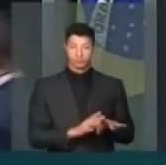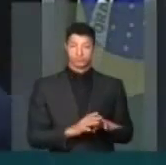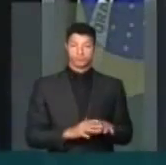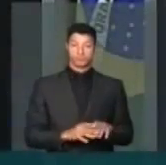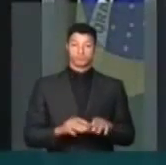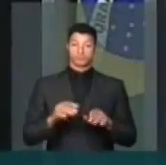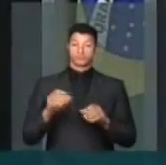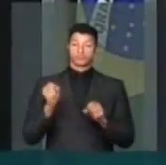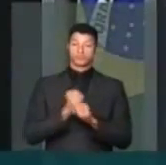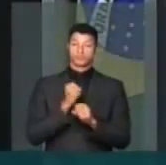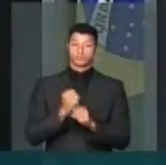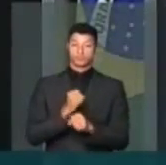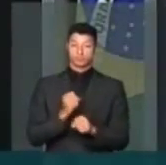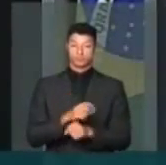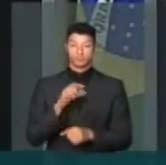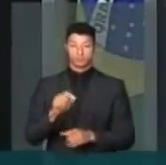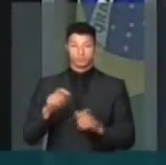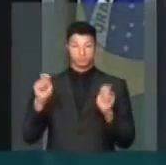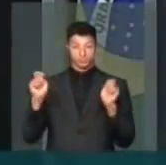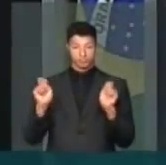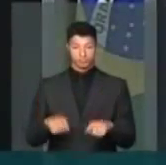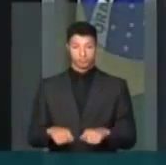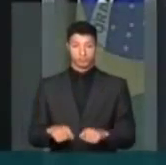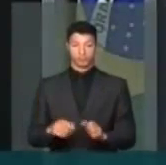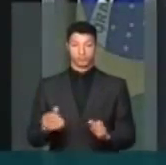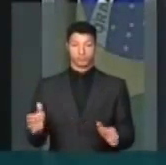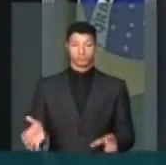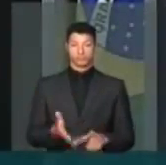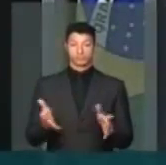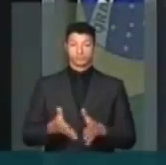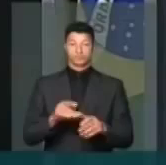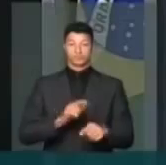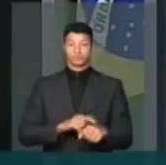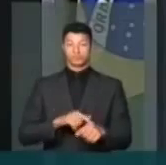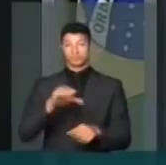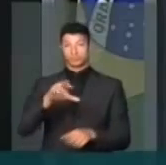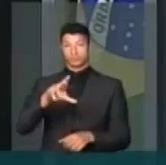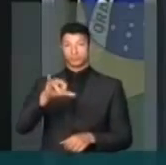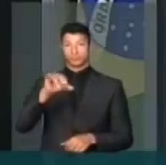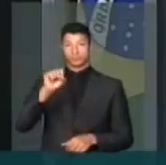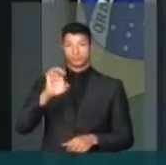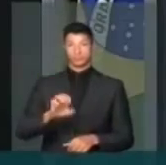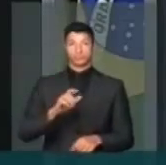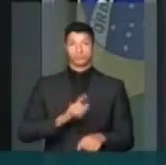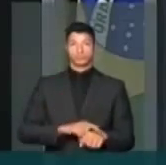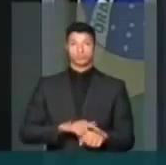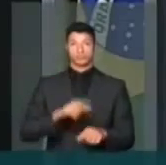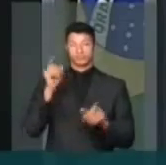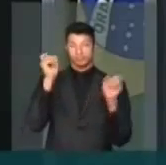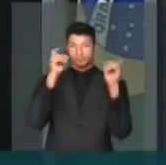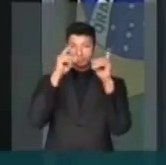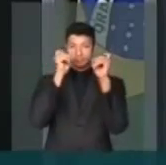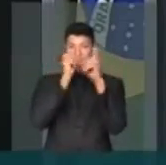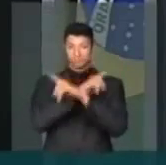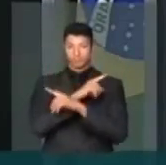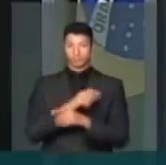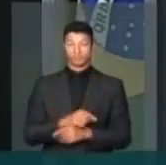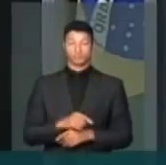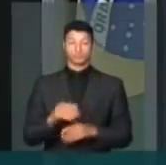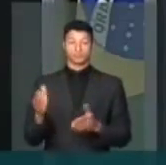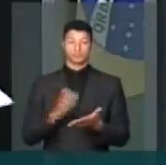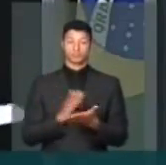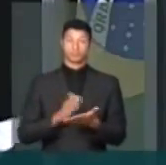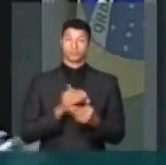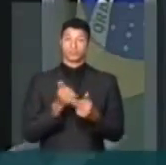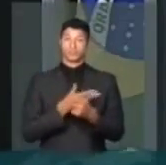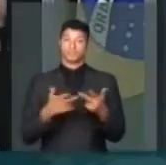abandona as obras que poderiam impulsionar no momento de crise, no momento de dificuldades,